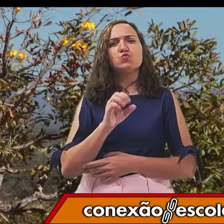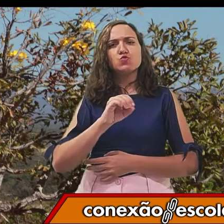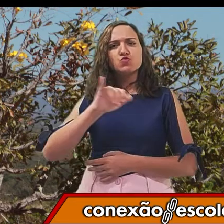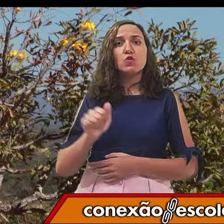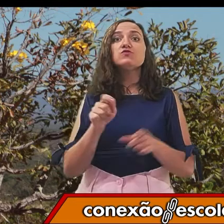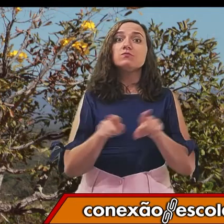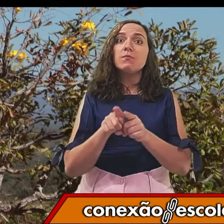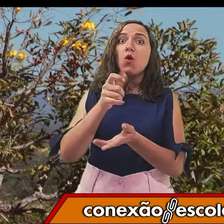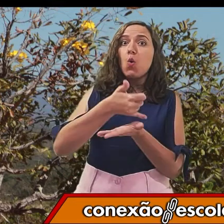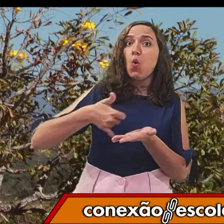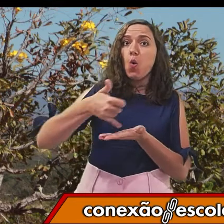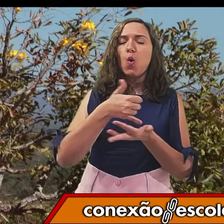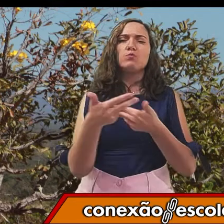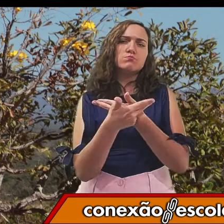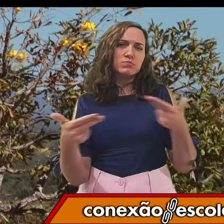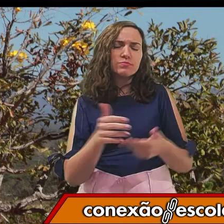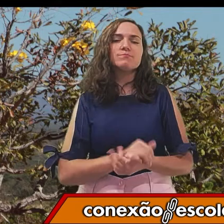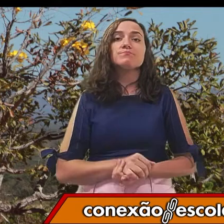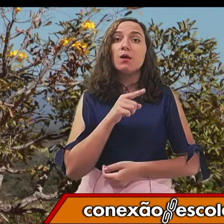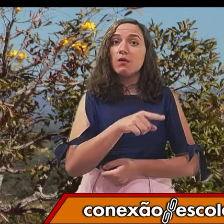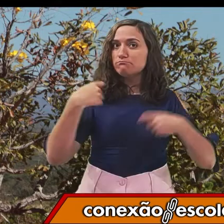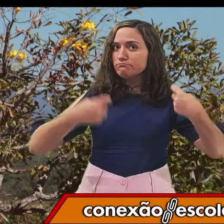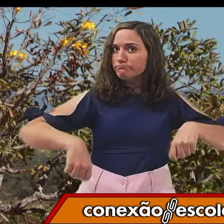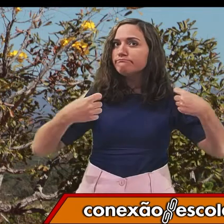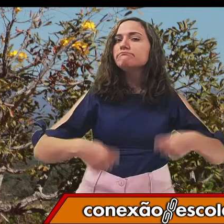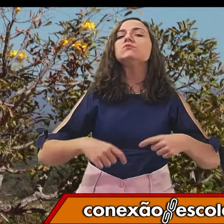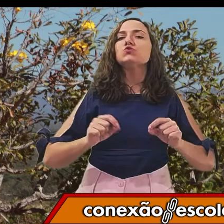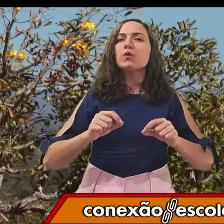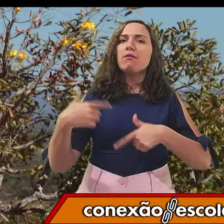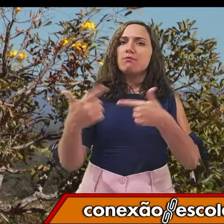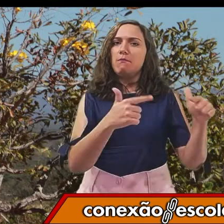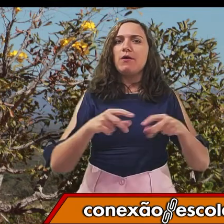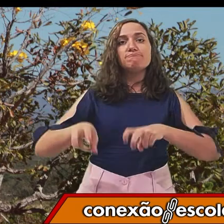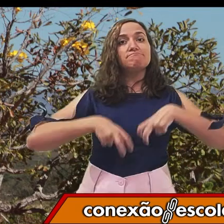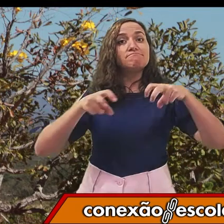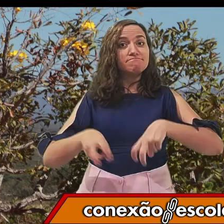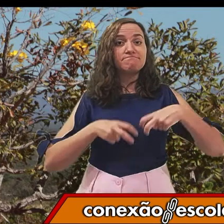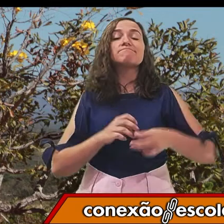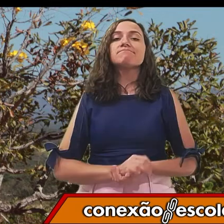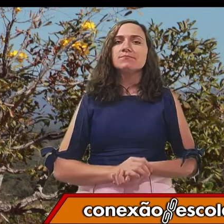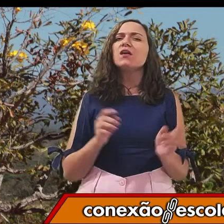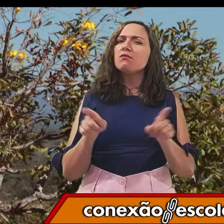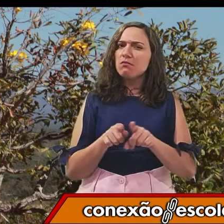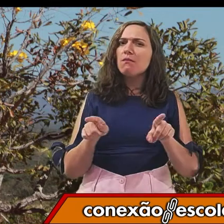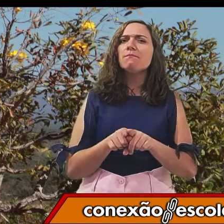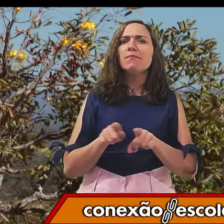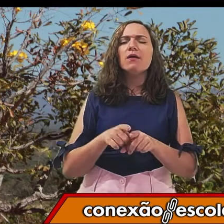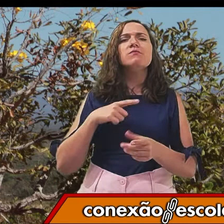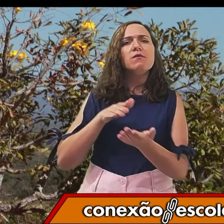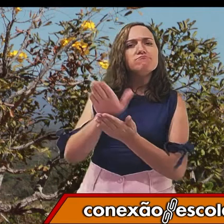óleos vegetais, sendo, portanto, dependente das atividades agrícolas. Há também indústrias